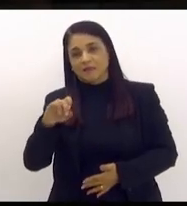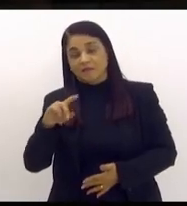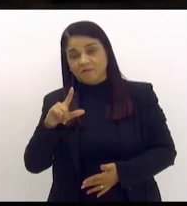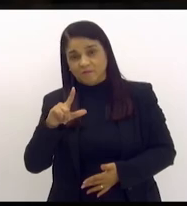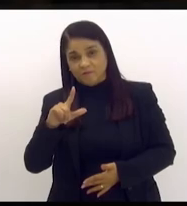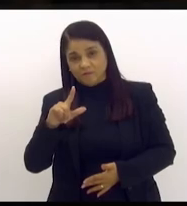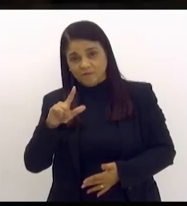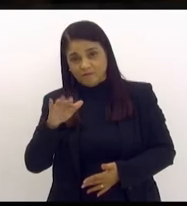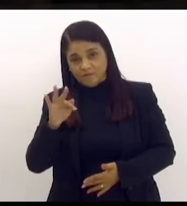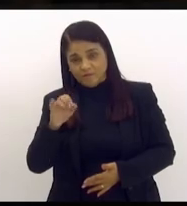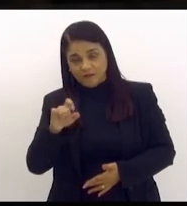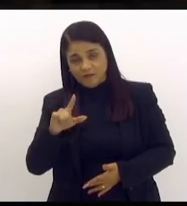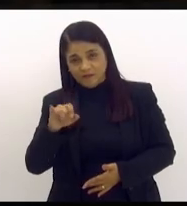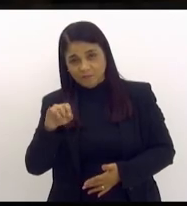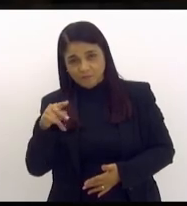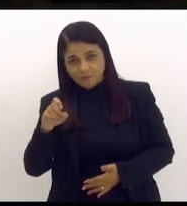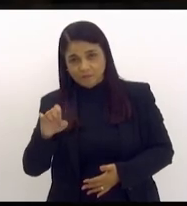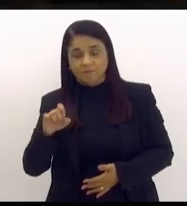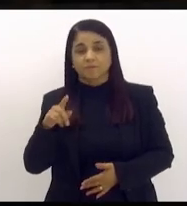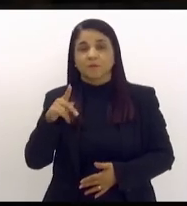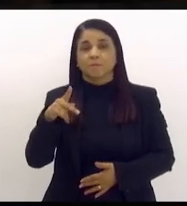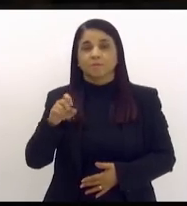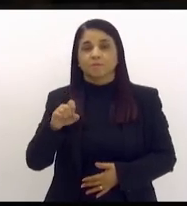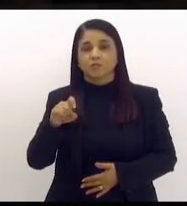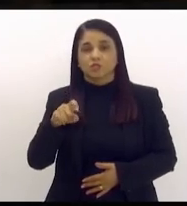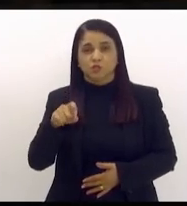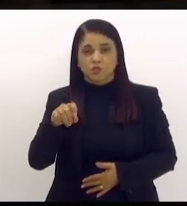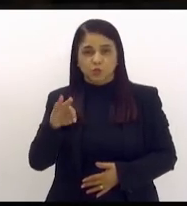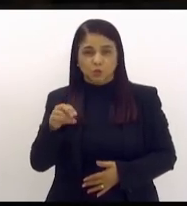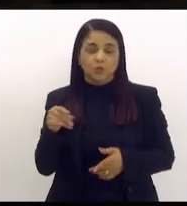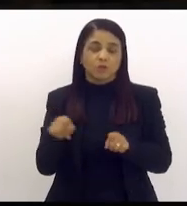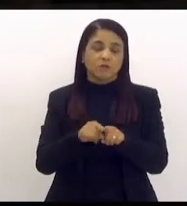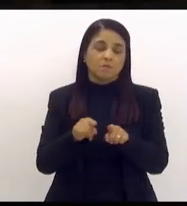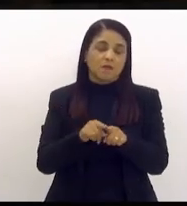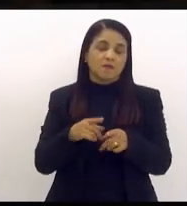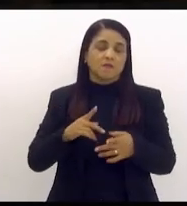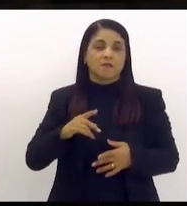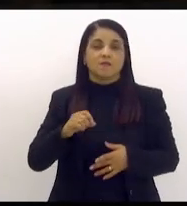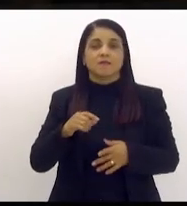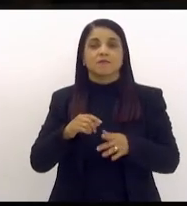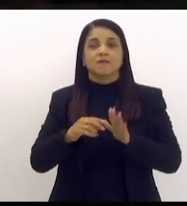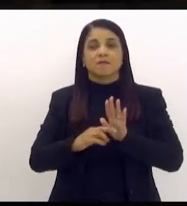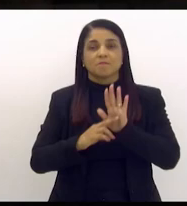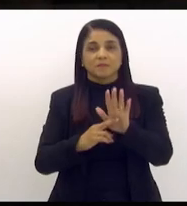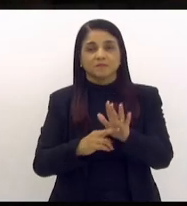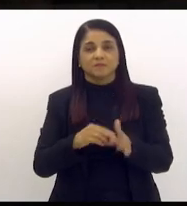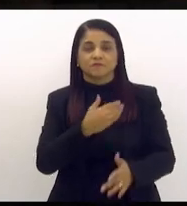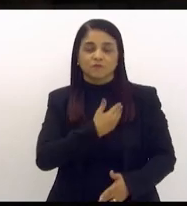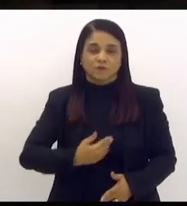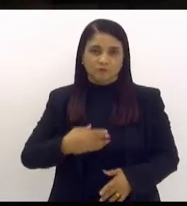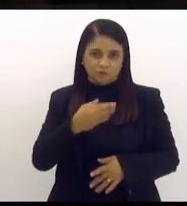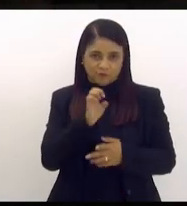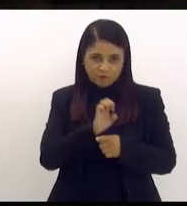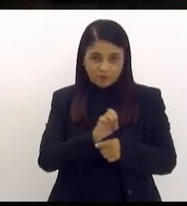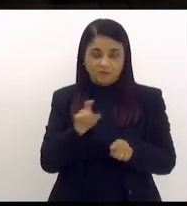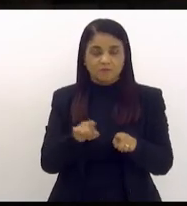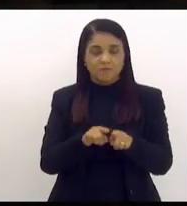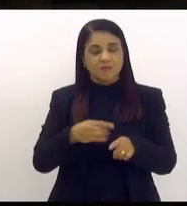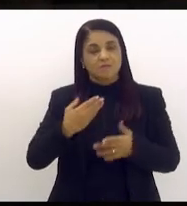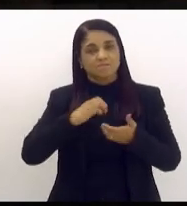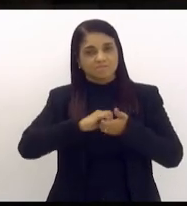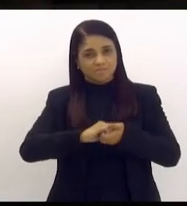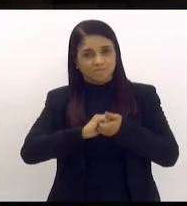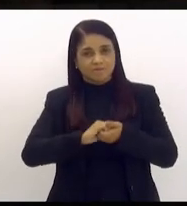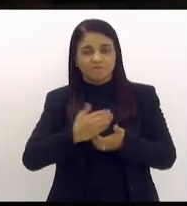Sérgio Leal da sinaval Felipe representando o governo do estado saudar em especial meus companheiros aqui